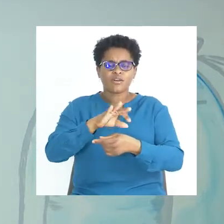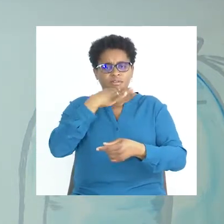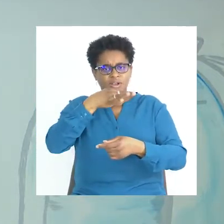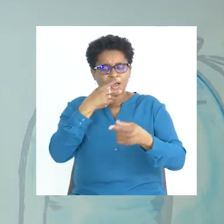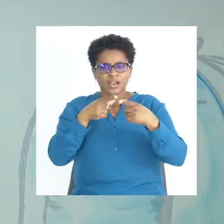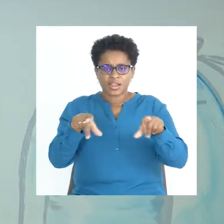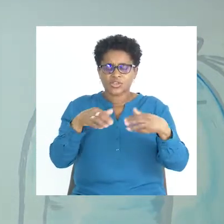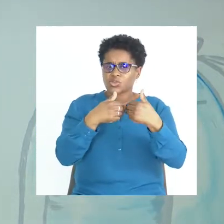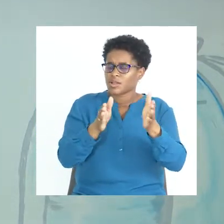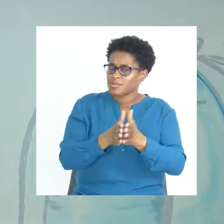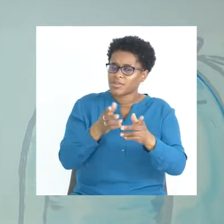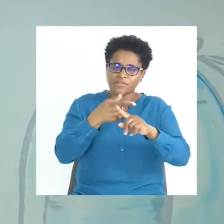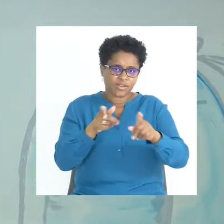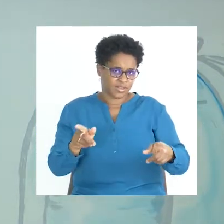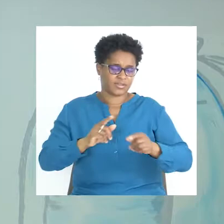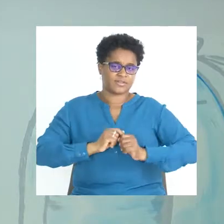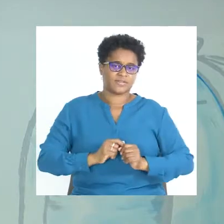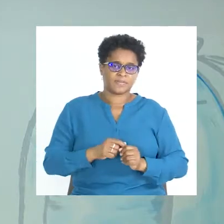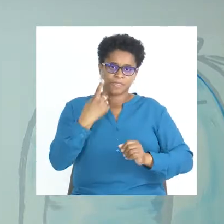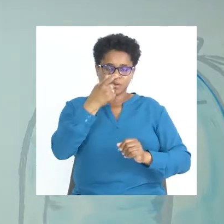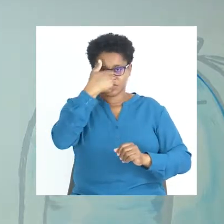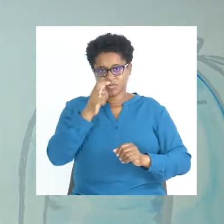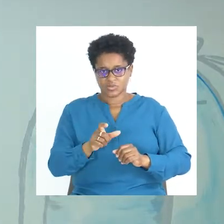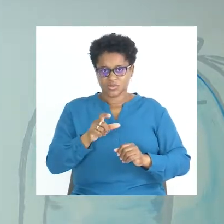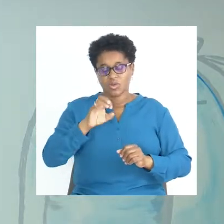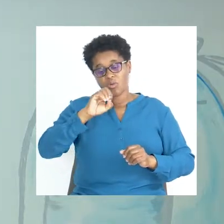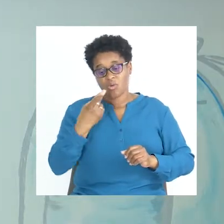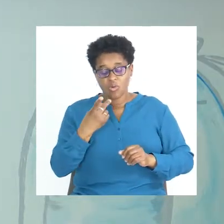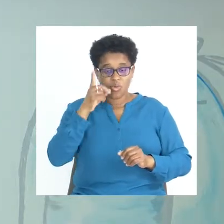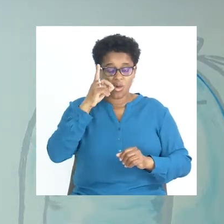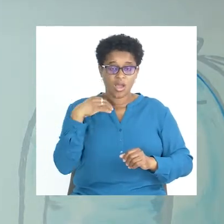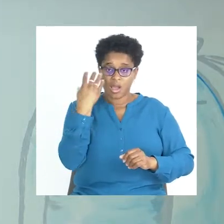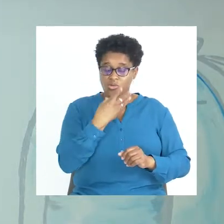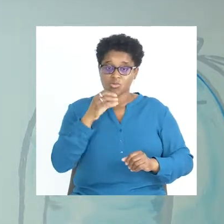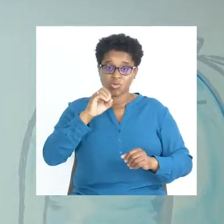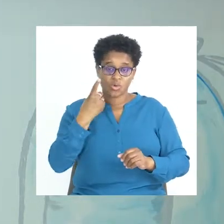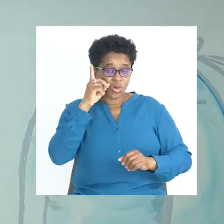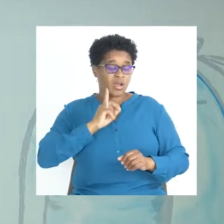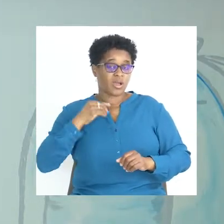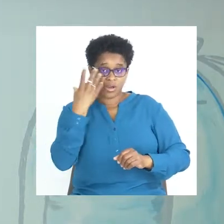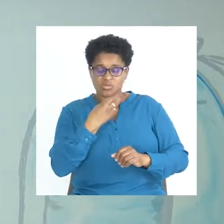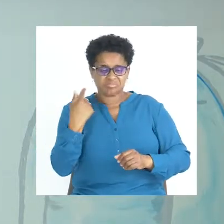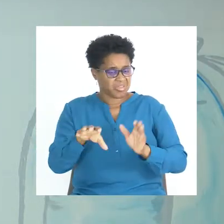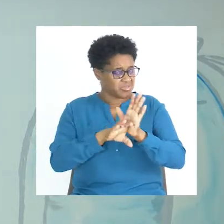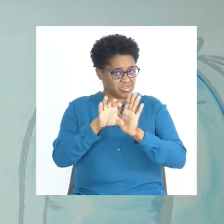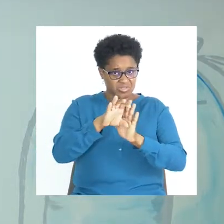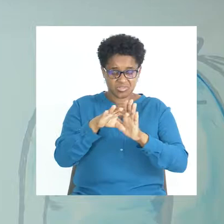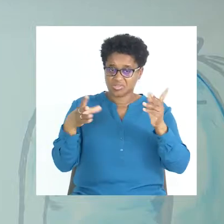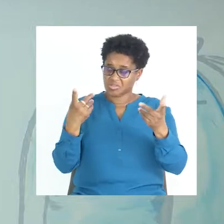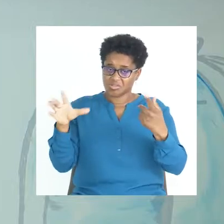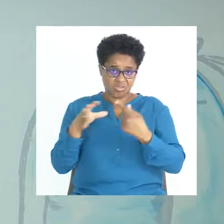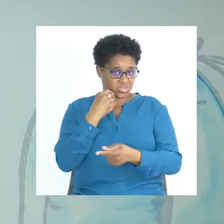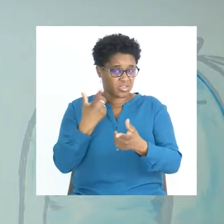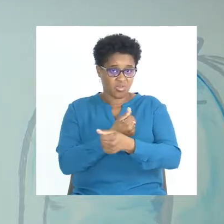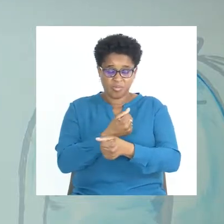usar a língua. Totalmente diferente de uma pessoa, ou então um aluno ou aluna, que não tem esses meios, não consegue comprar um livro,